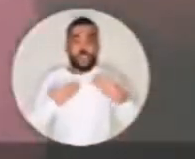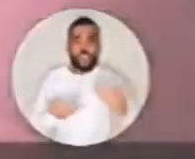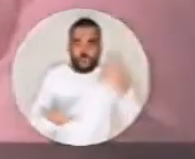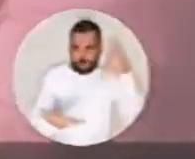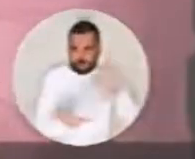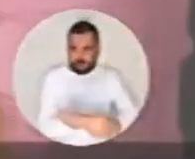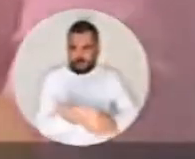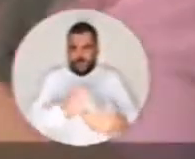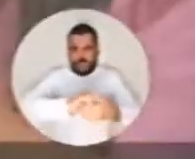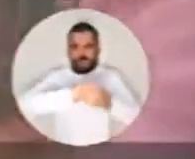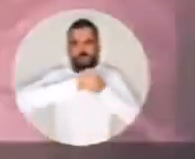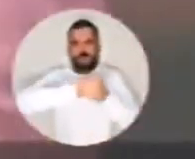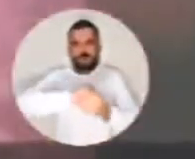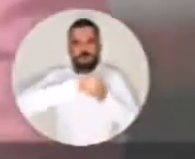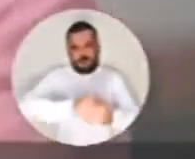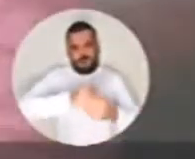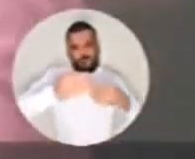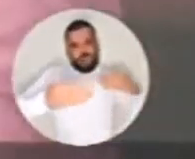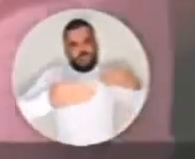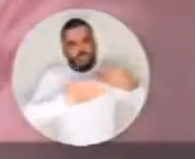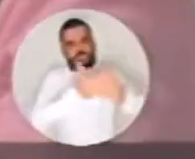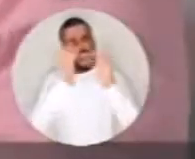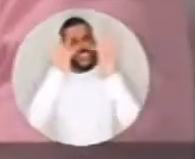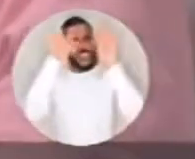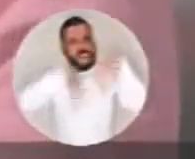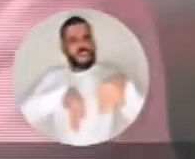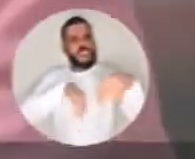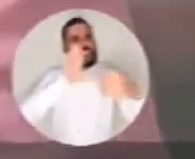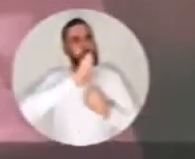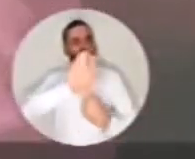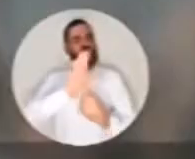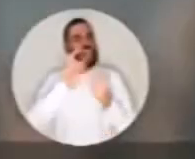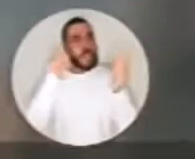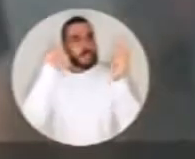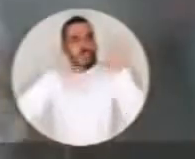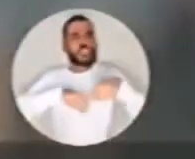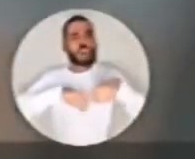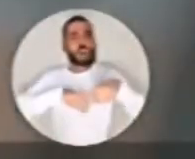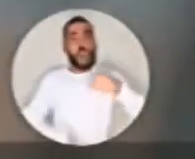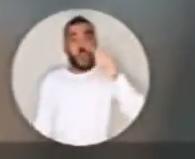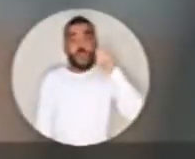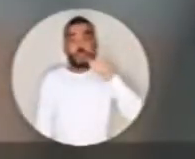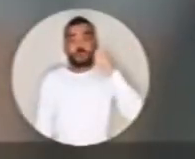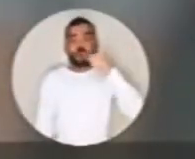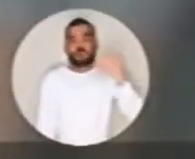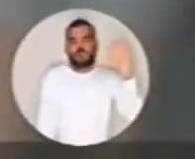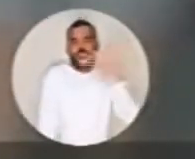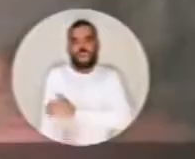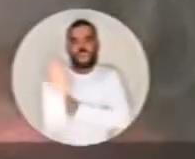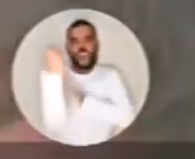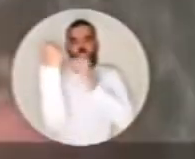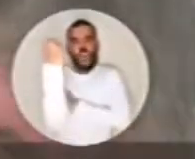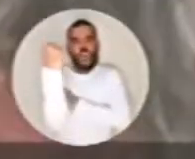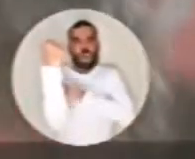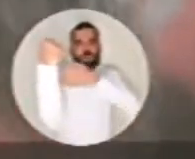Então a gente tá junto até o fim, ninguém solta a mão de ninguém, a gente vai pra lá que é possível. Não, não,